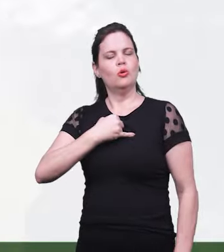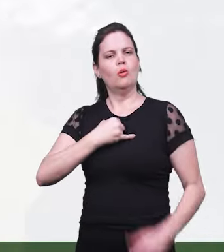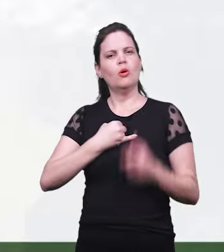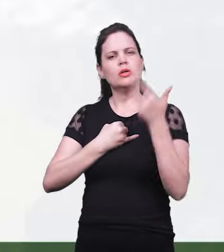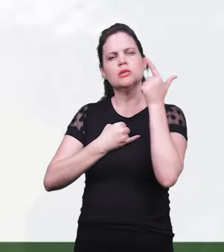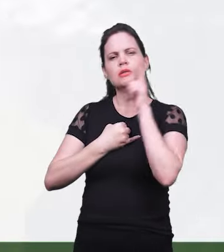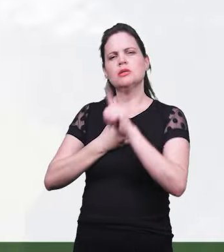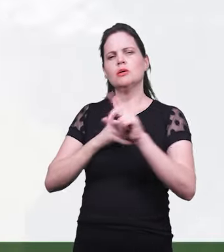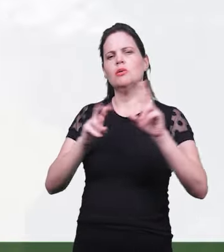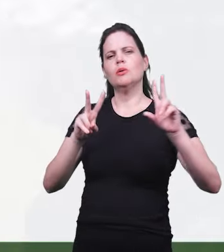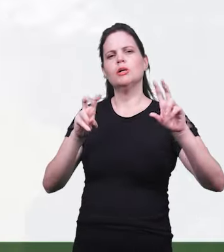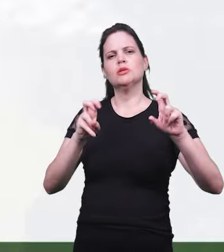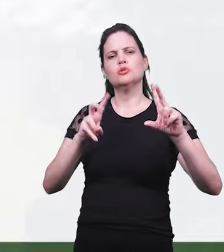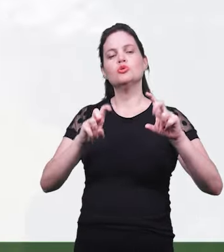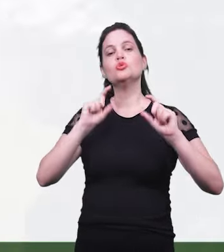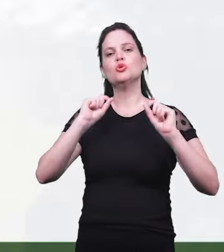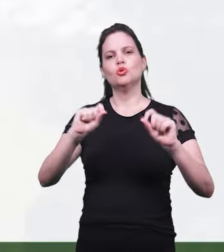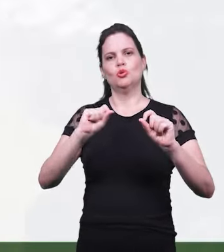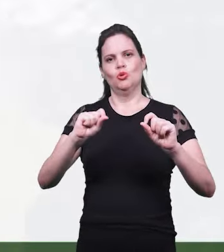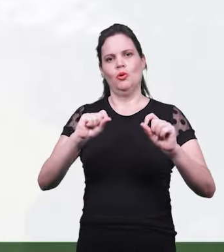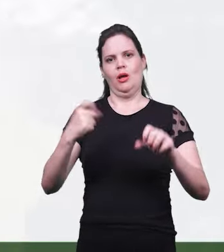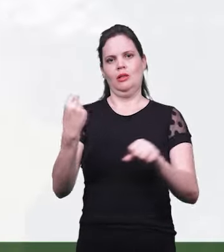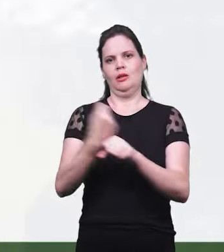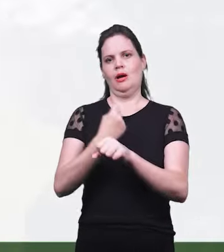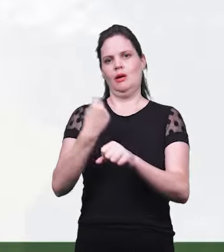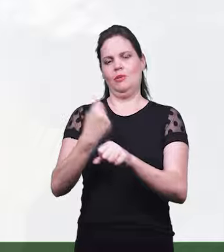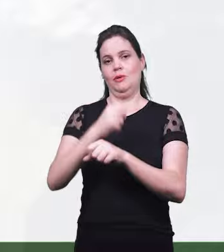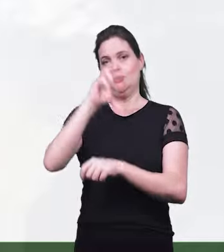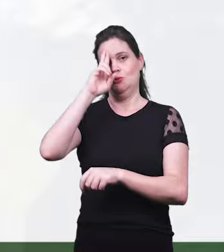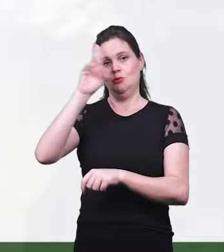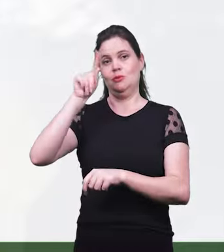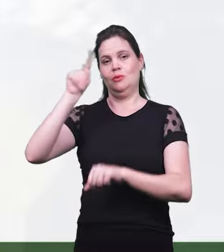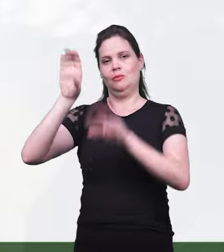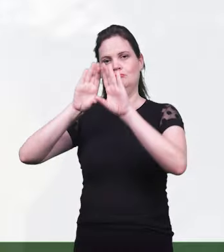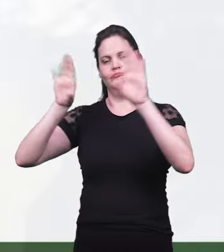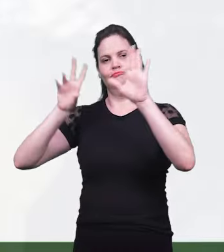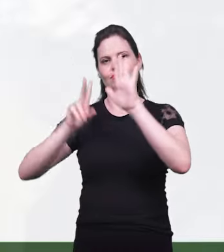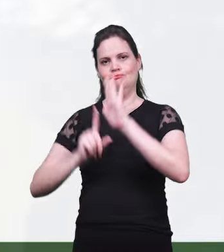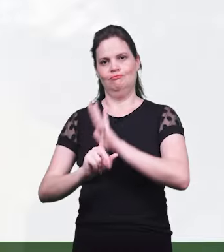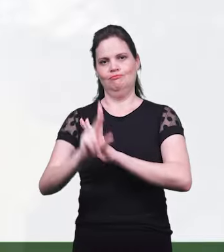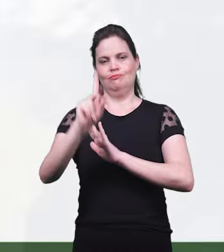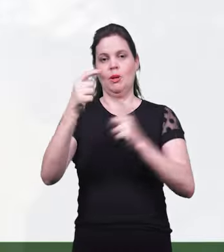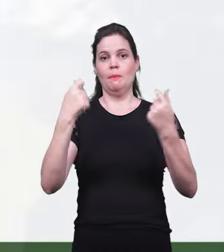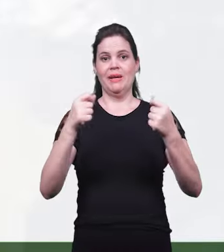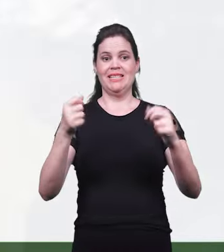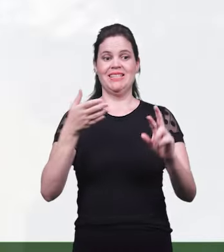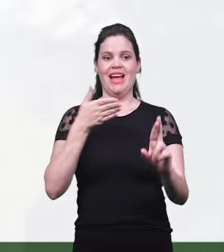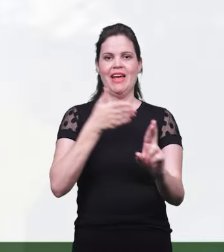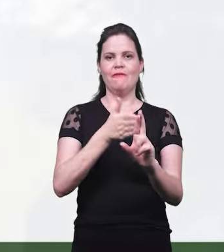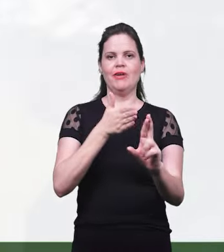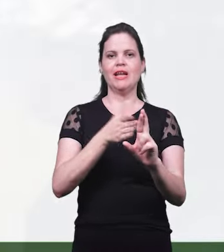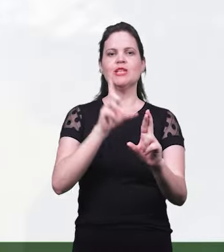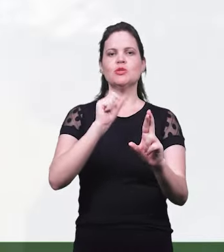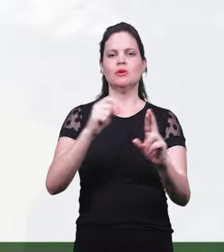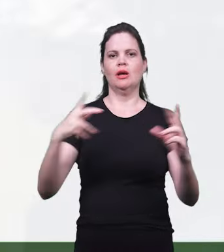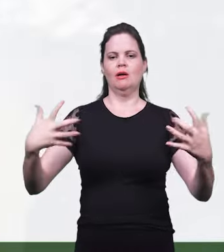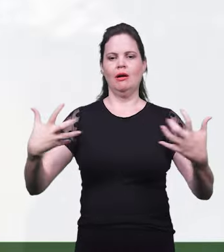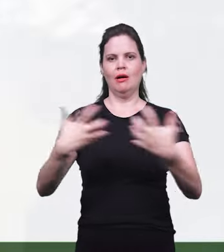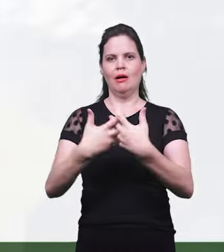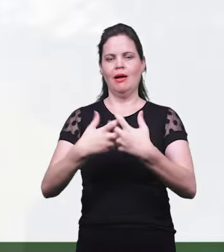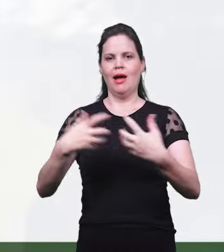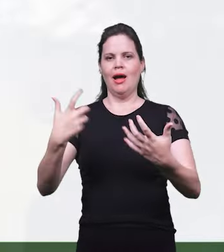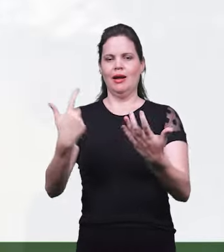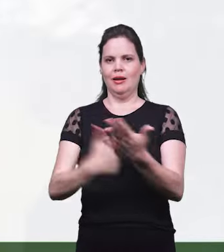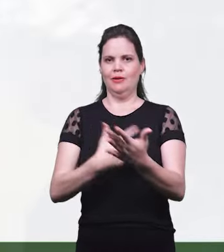relação à obra redentora? Faça uma referência com o que está escrito em Apocalipse